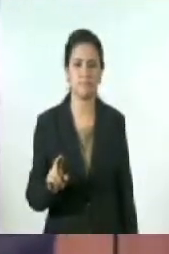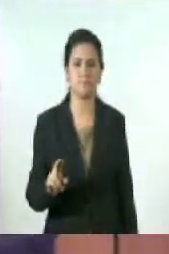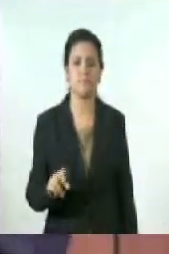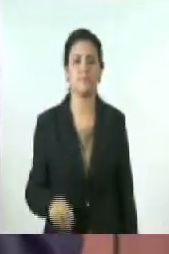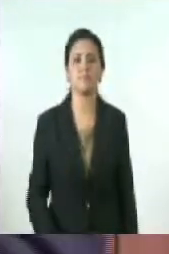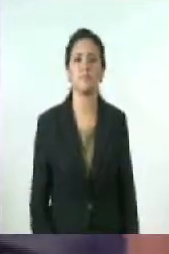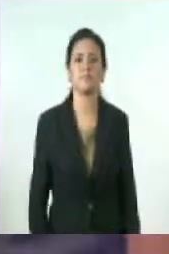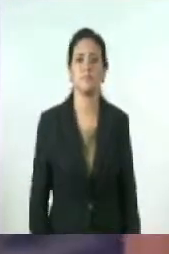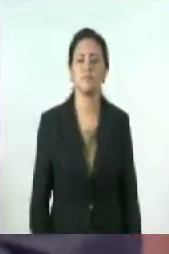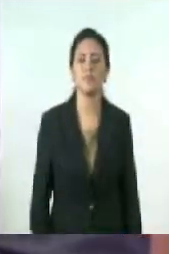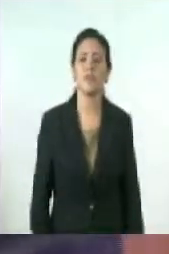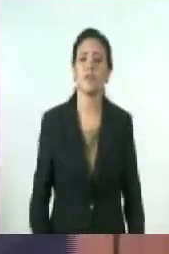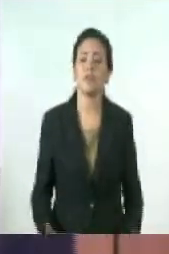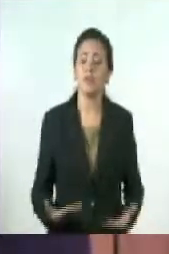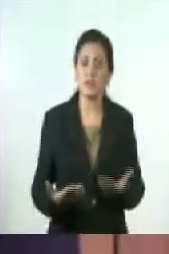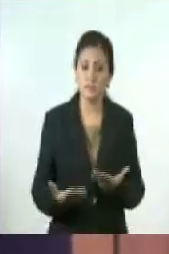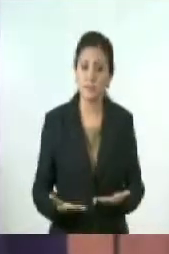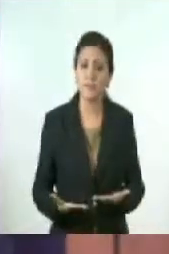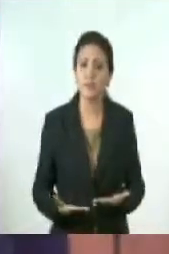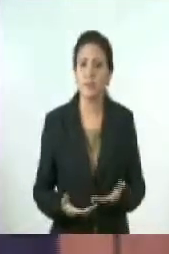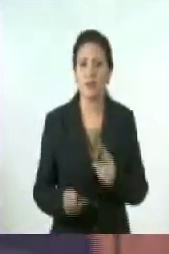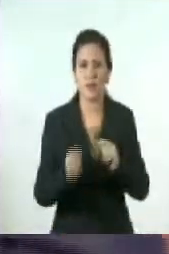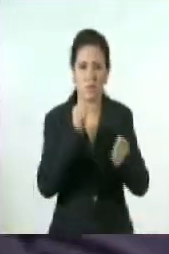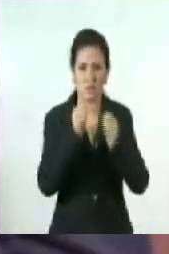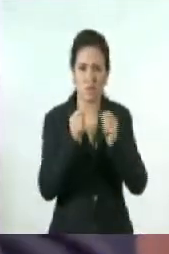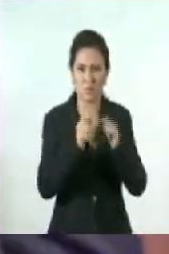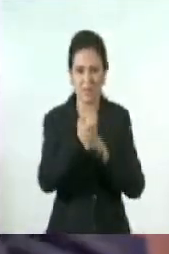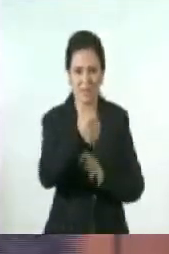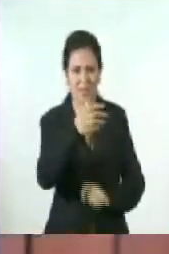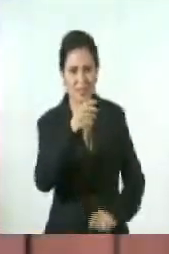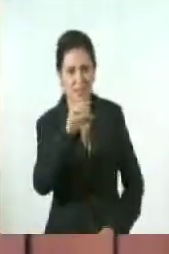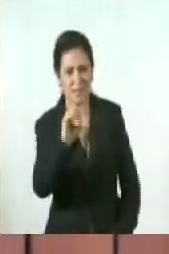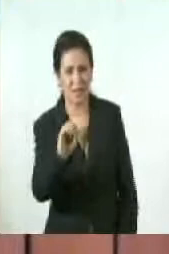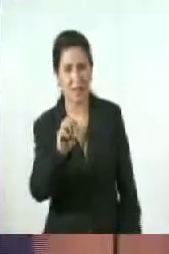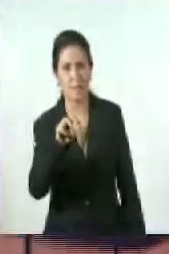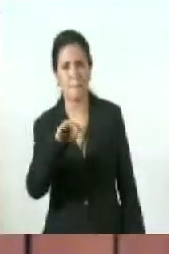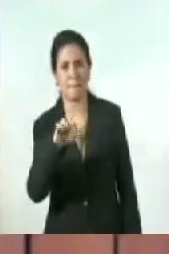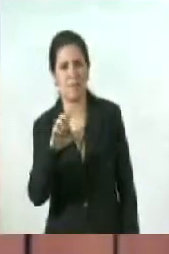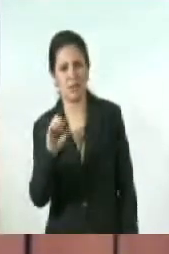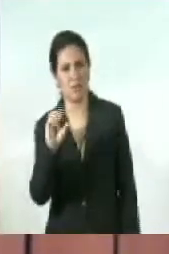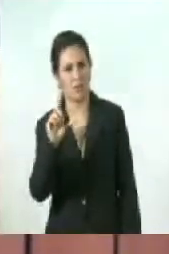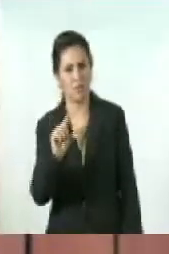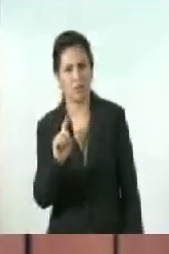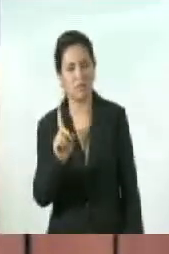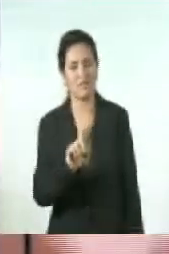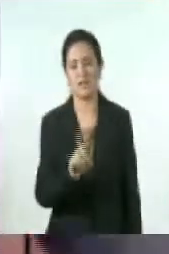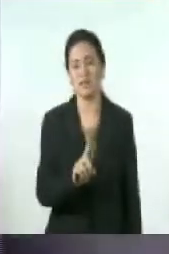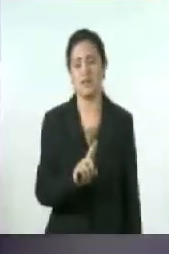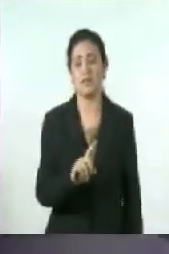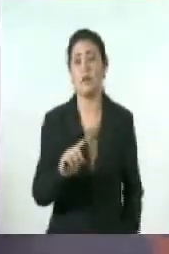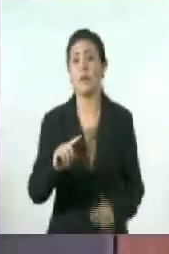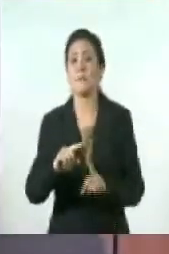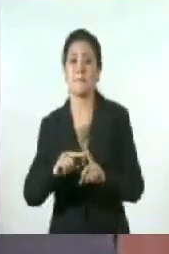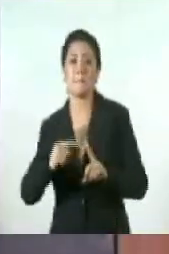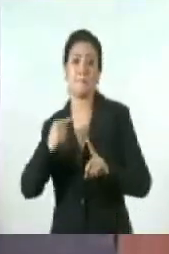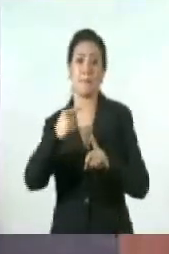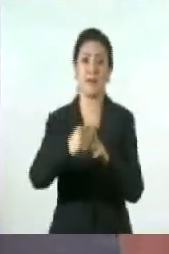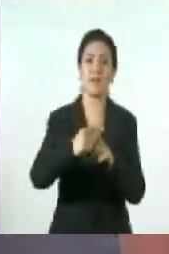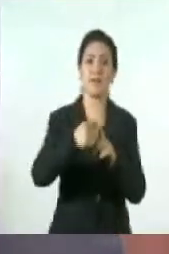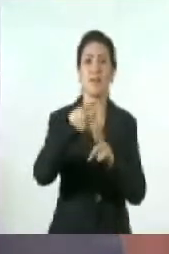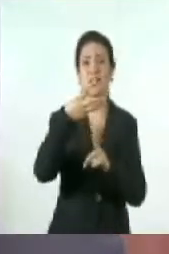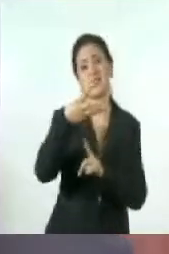Então, não se vê aqui uma economia de 10 milhões, se vê, pelo contrário, um custo adicional de